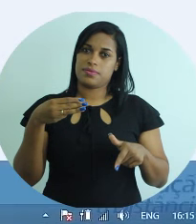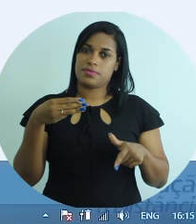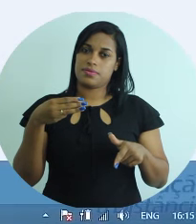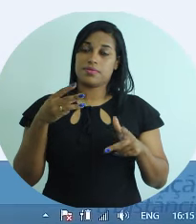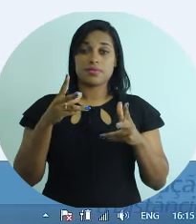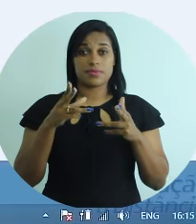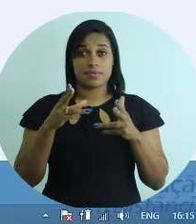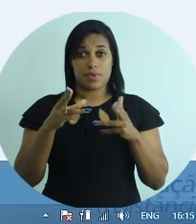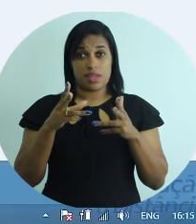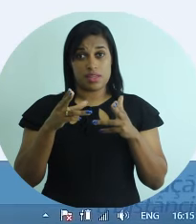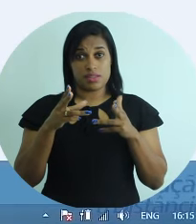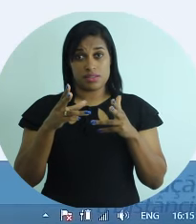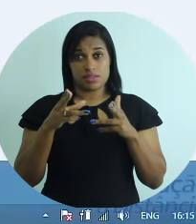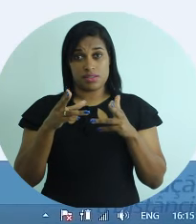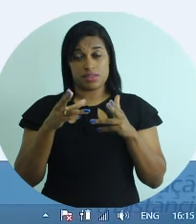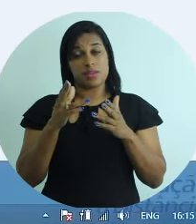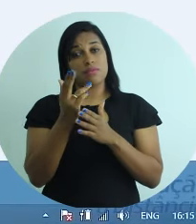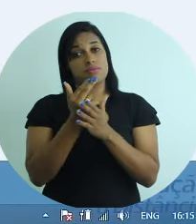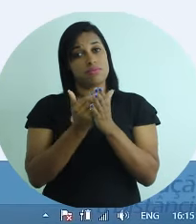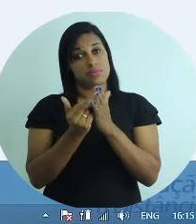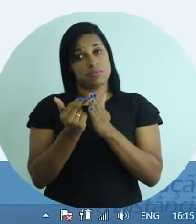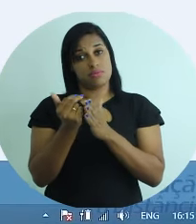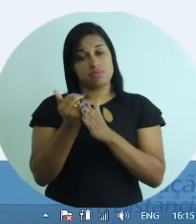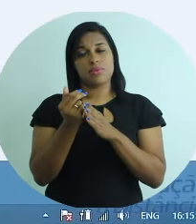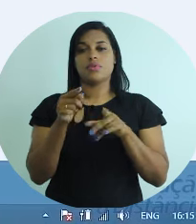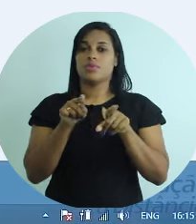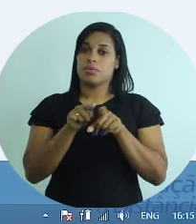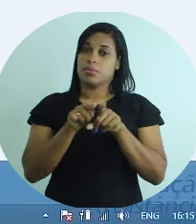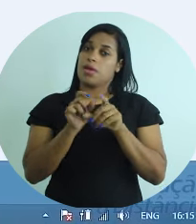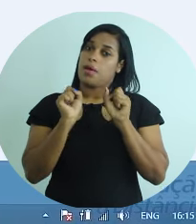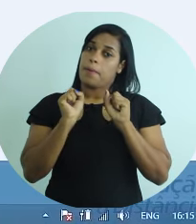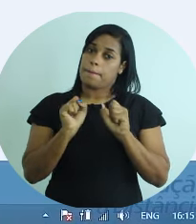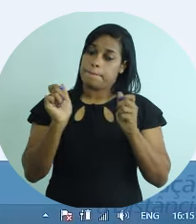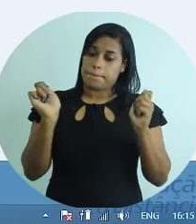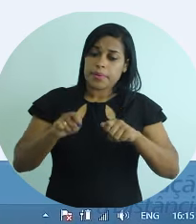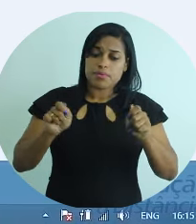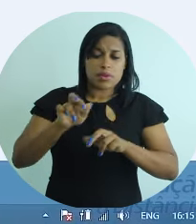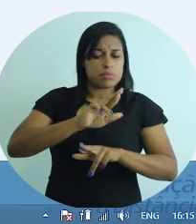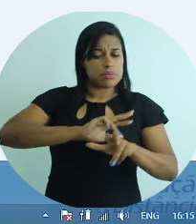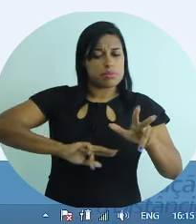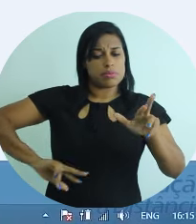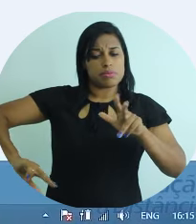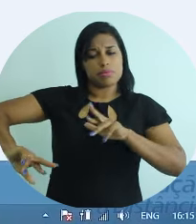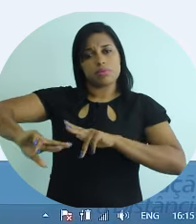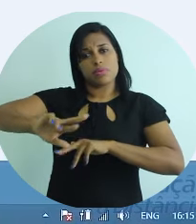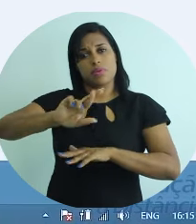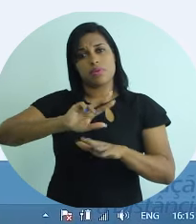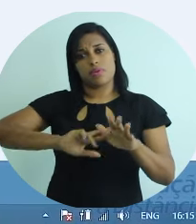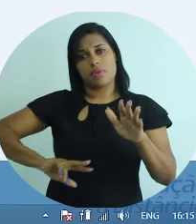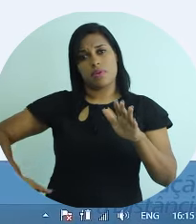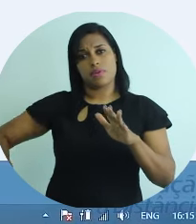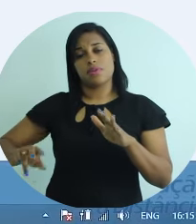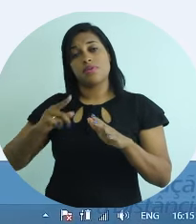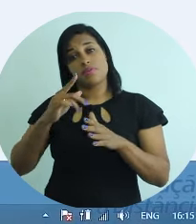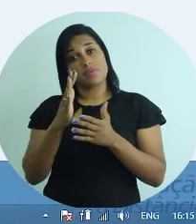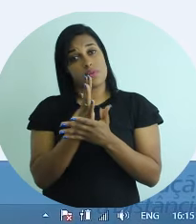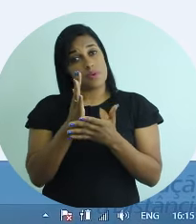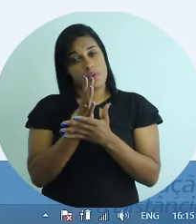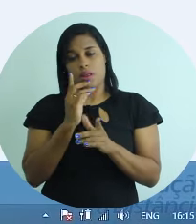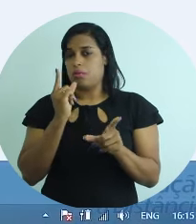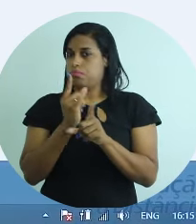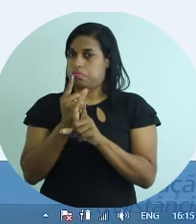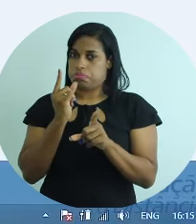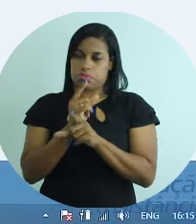edição e manipulação de imagens. é possível, é claro, fazer inúmeras outras coisas. No seu caderno, você encontra mais